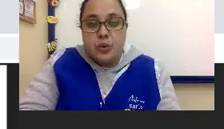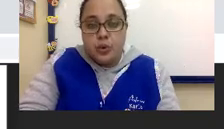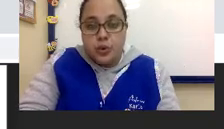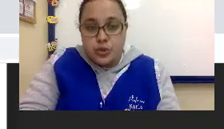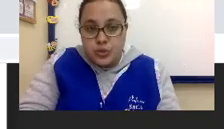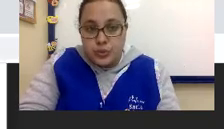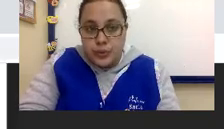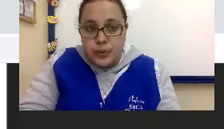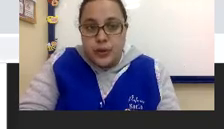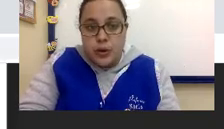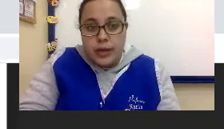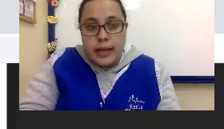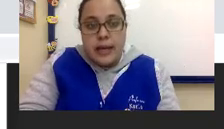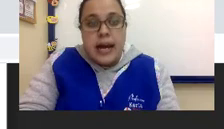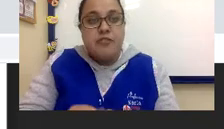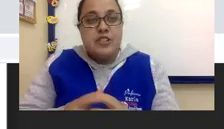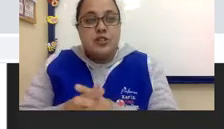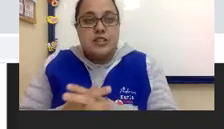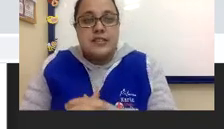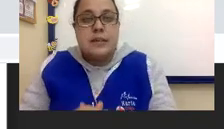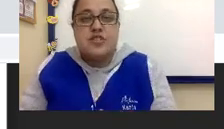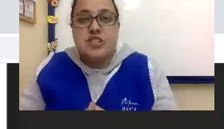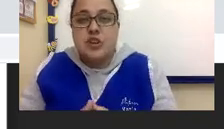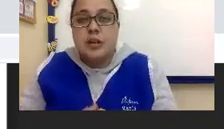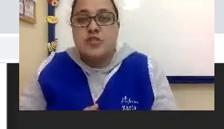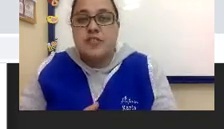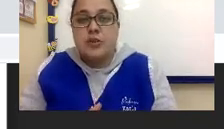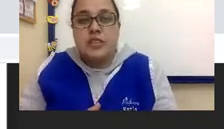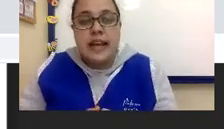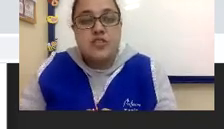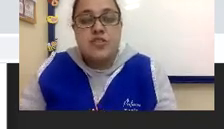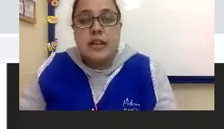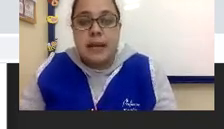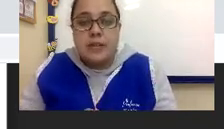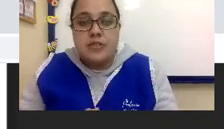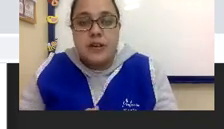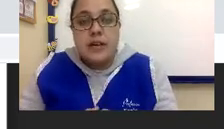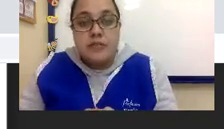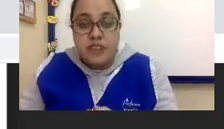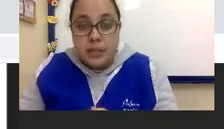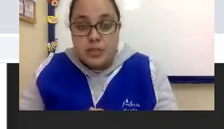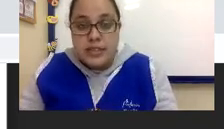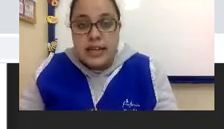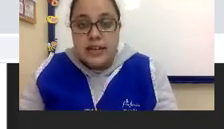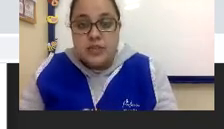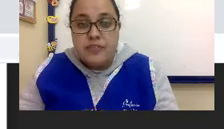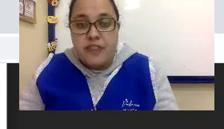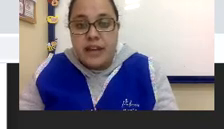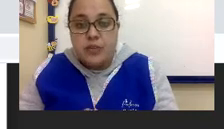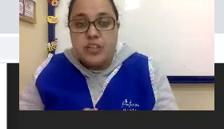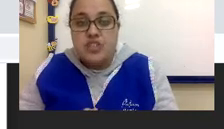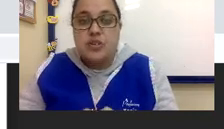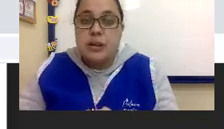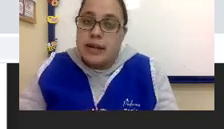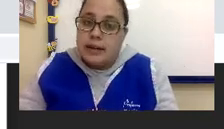intestino grosso, ok? A função do nosso sistema digestório é absorver nutrientes dos alimentos. Vimos que isso é